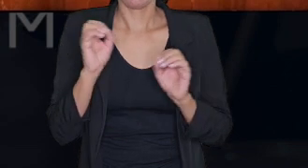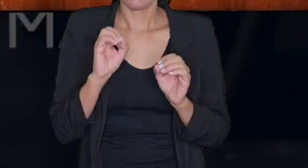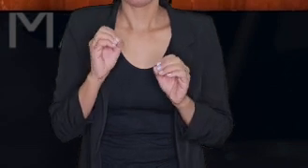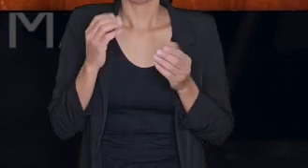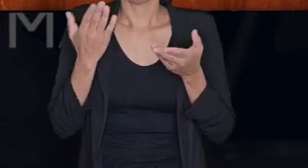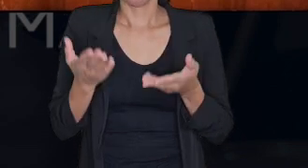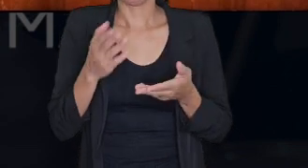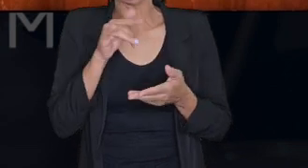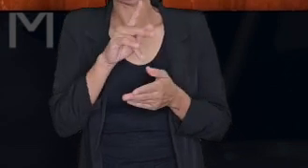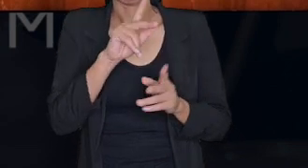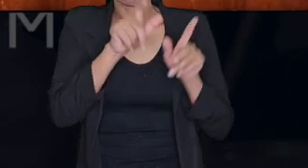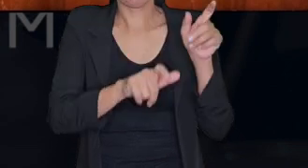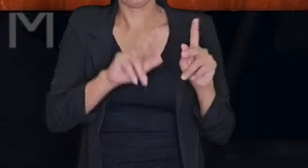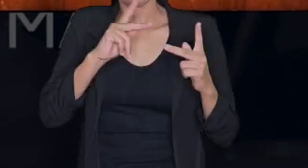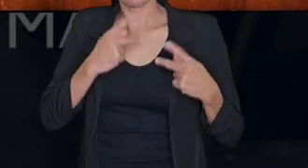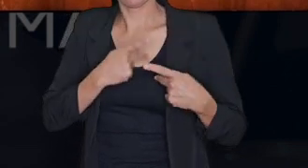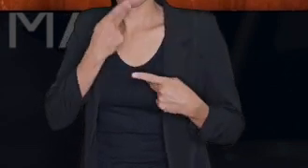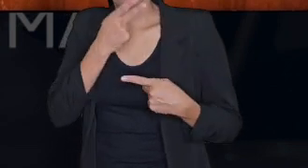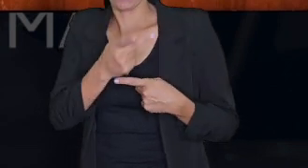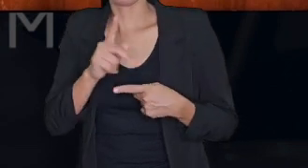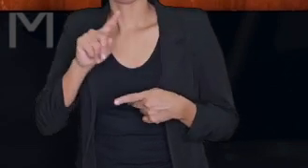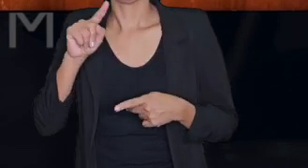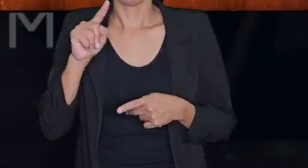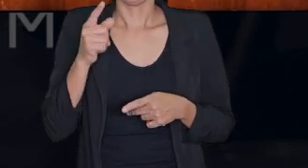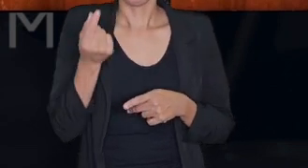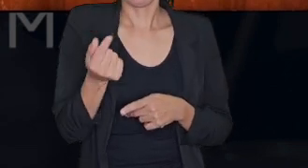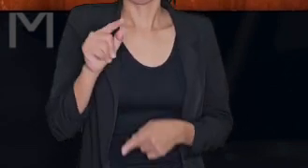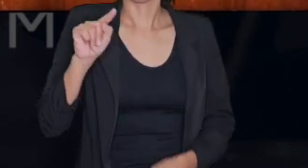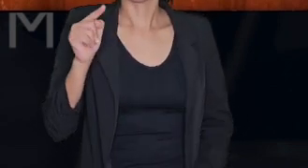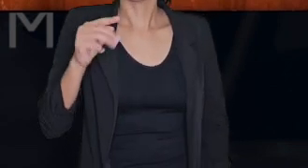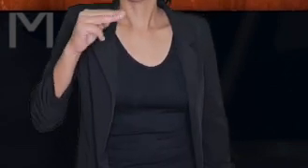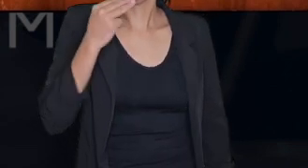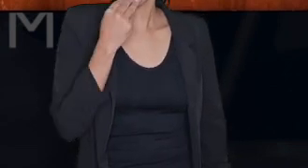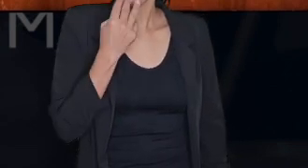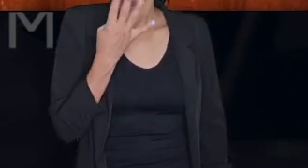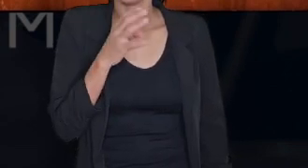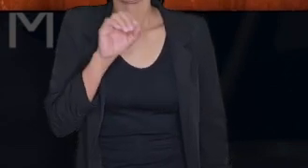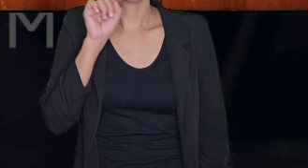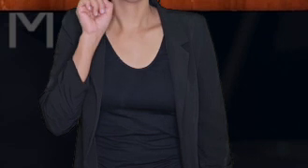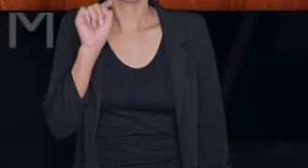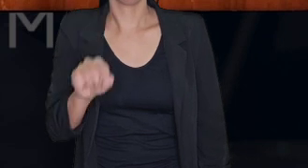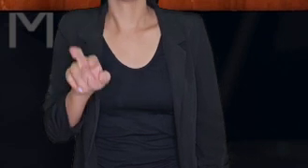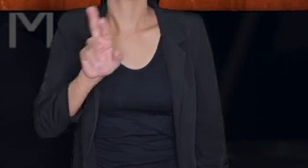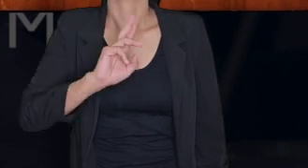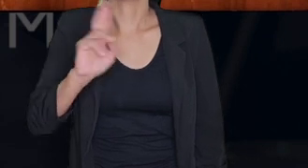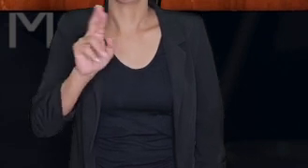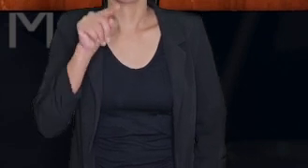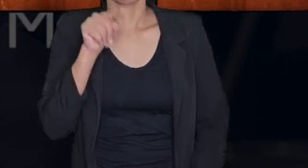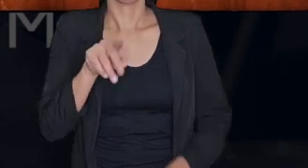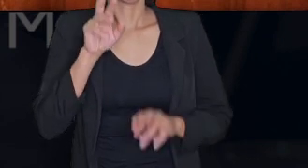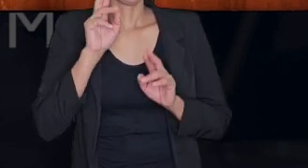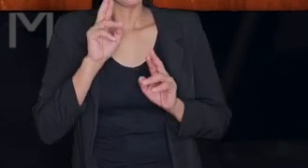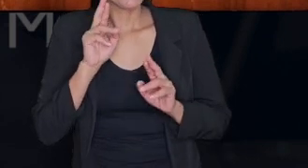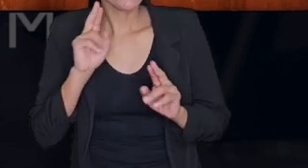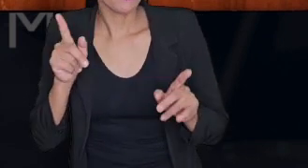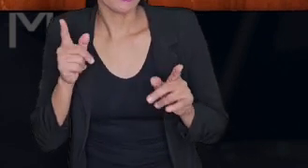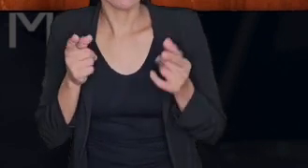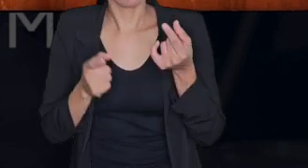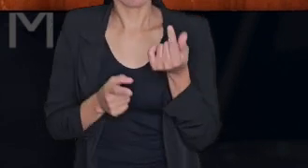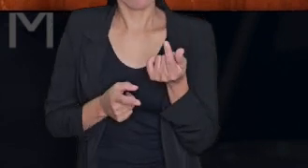capital para o falecido, para o espólio. Mas se os herdeiros colocarem estão adquirindo pelo valor de 1.400.000